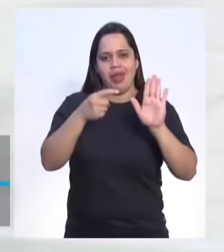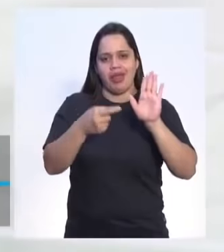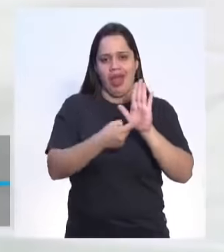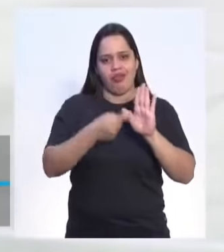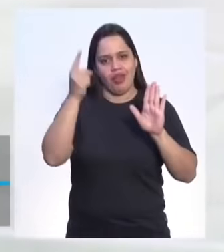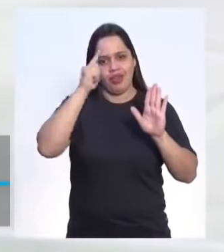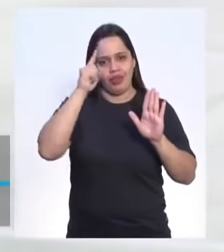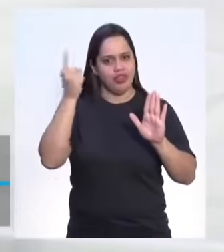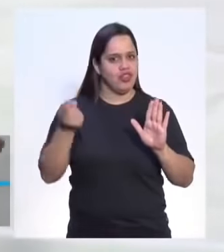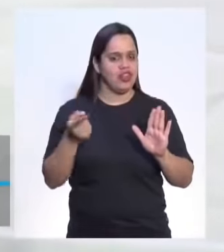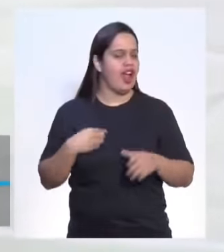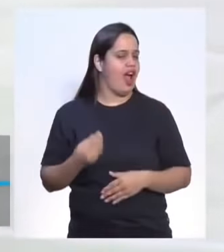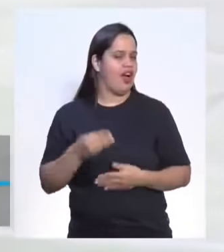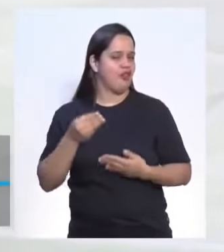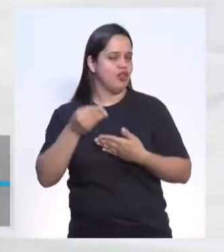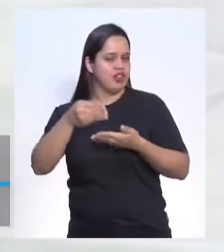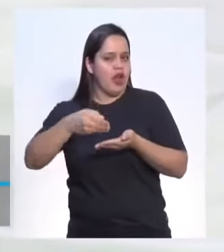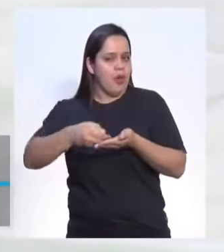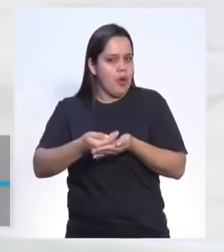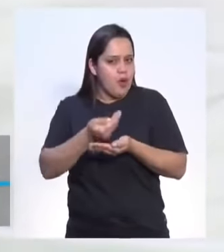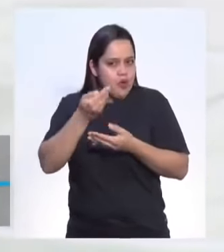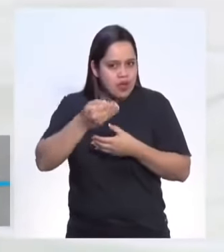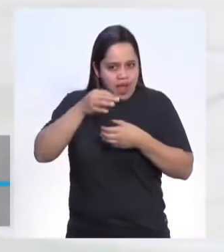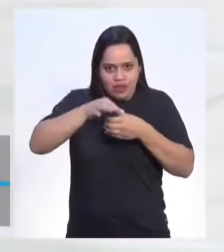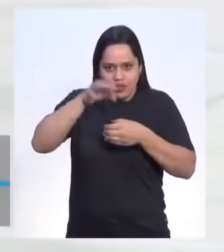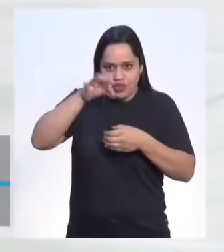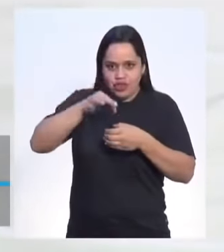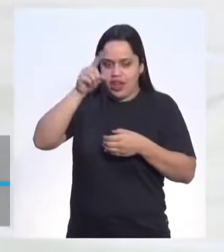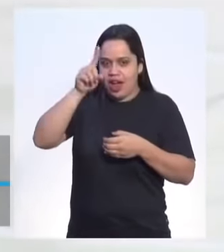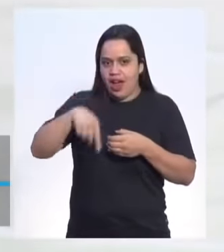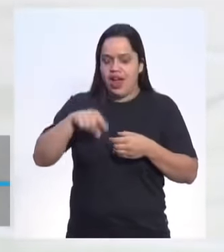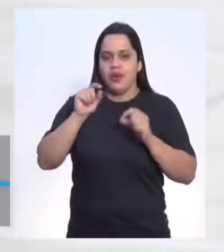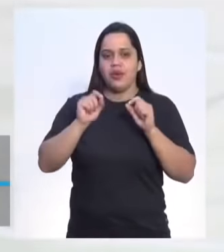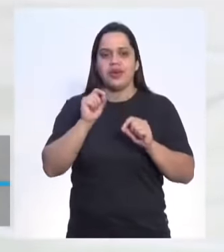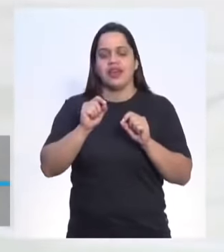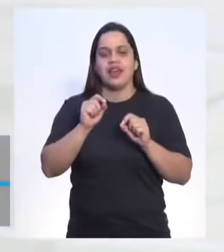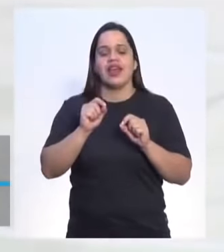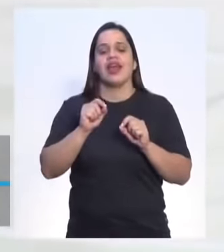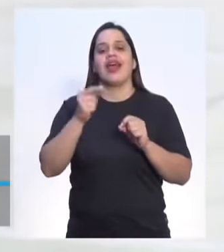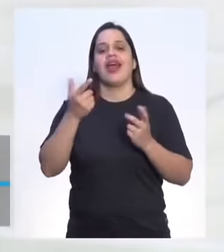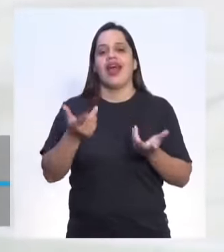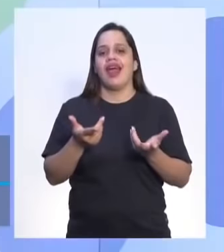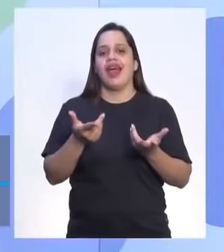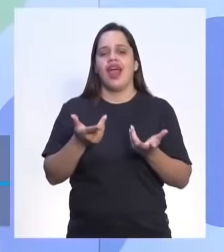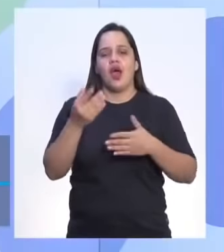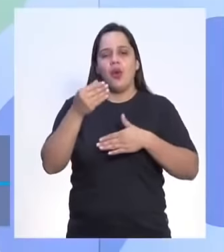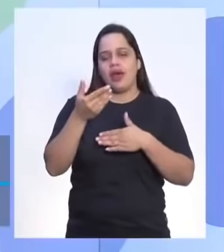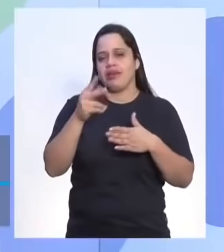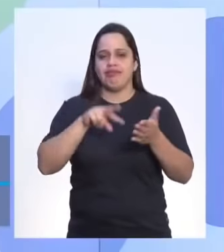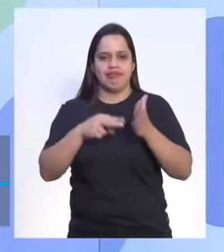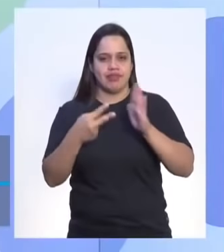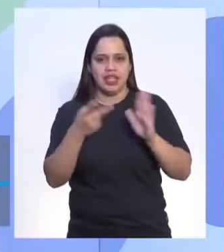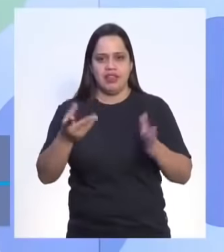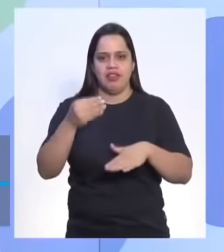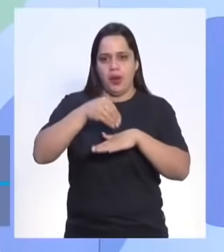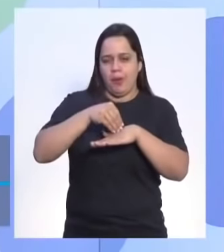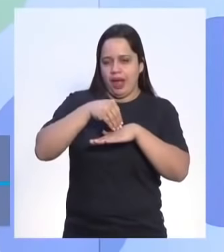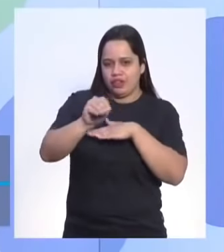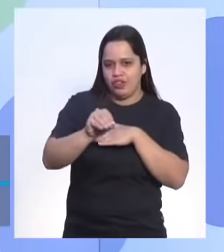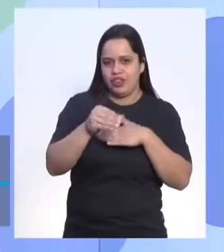né? Vou te dar uma colherzinha de chá. Aquela colherzinha pequena, né? Eu vi mais uma que eu achei muito